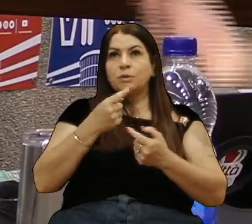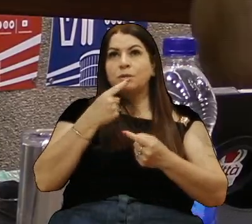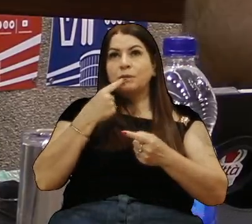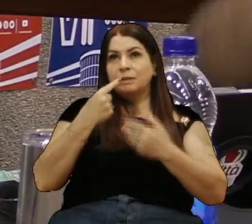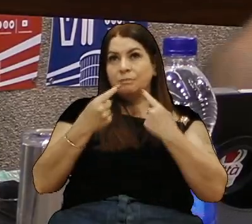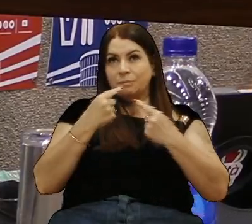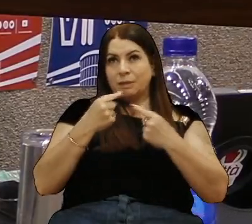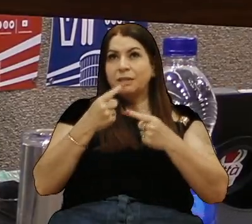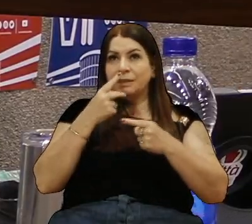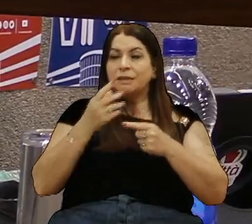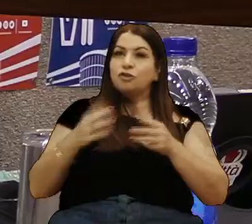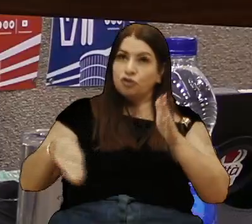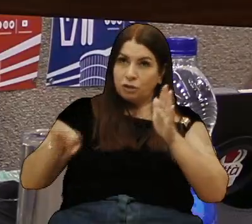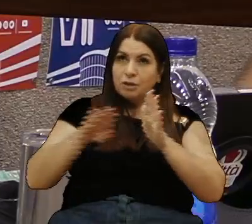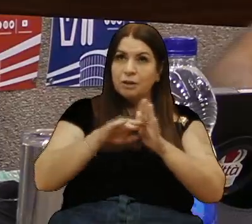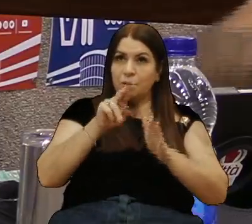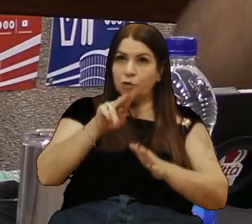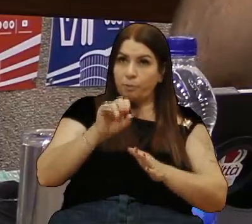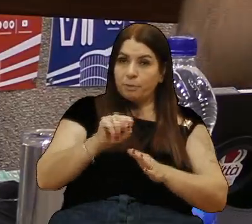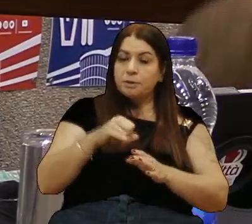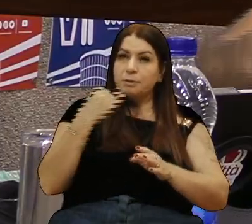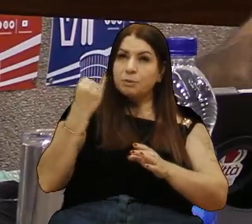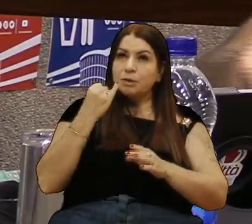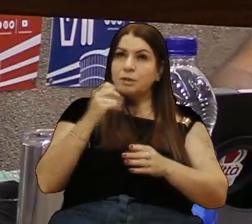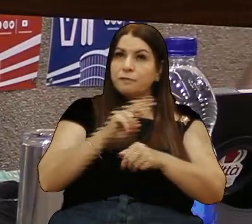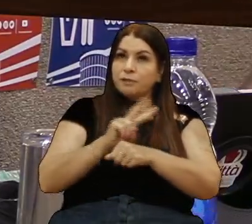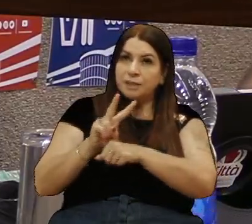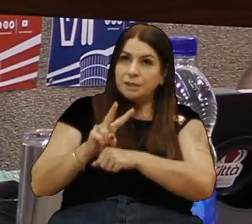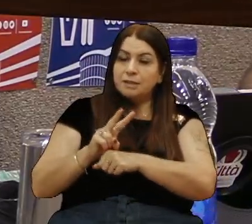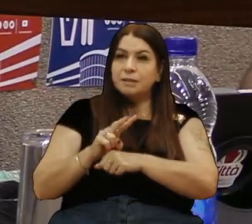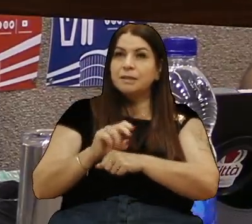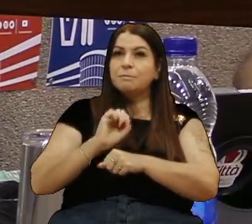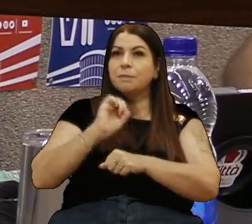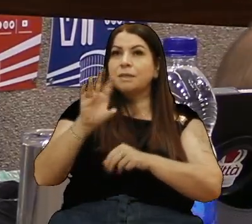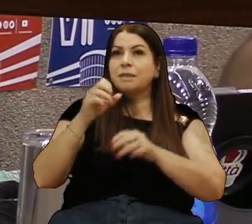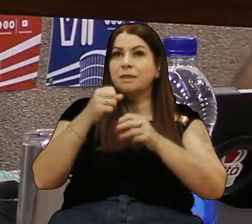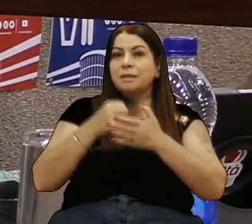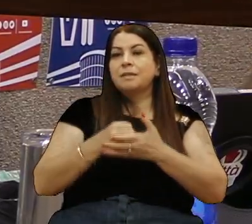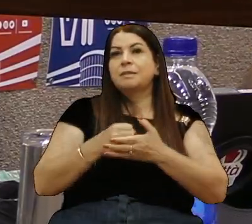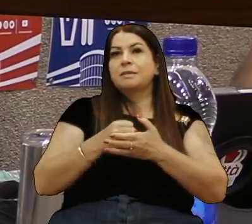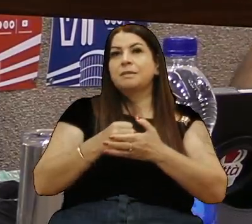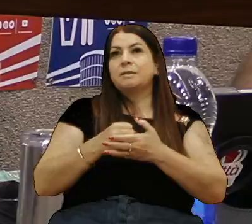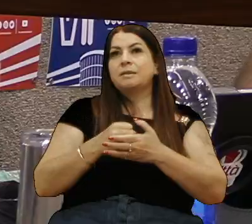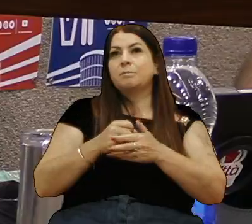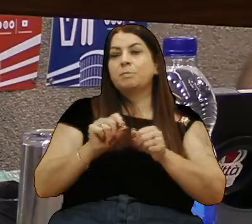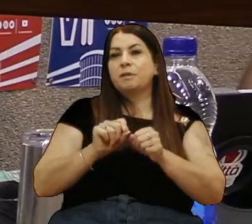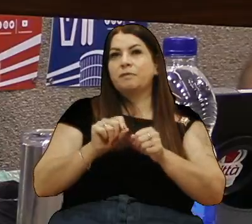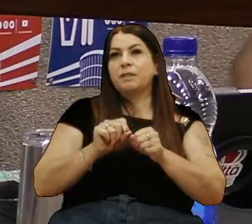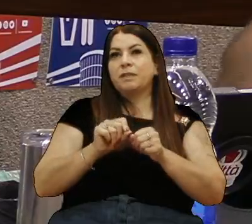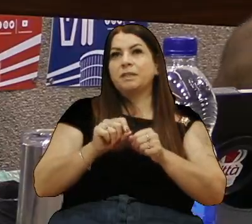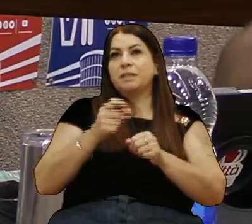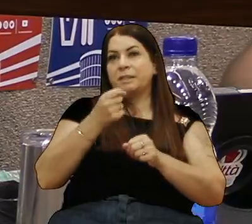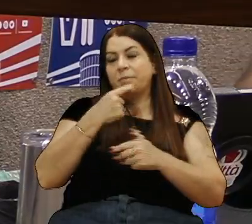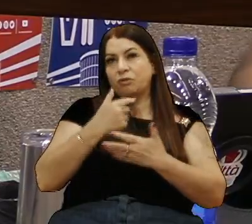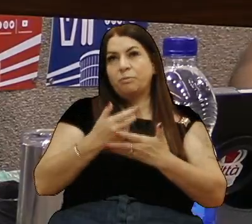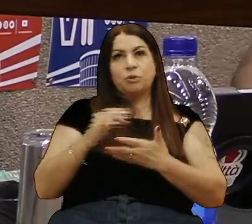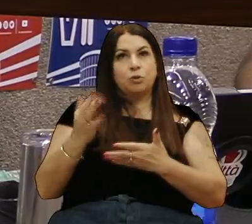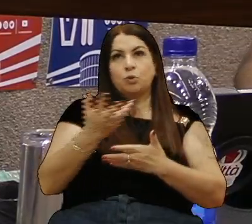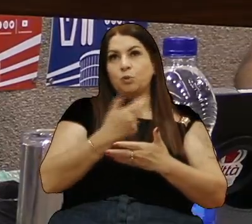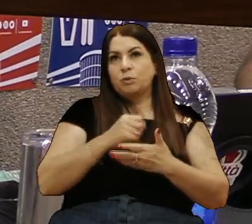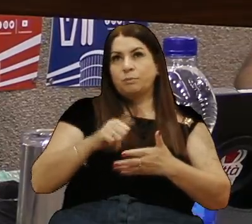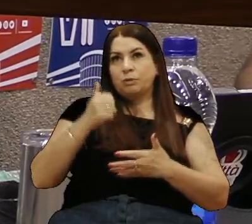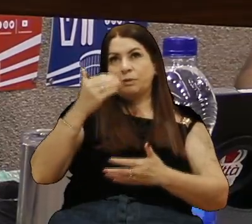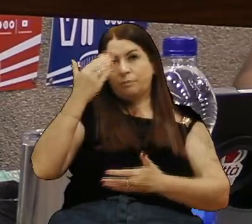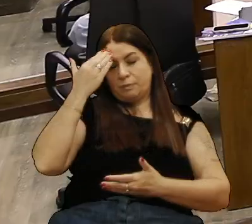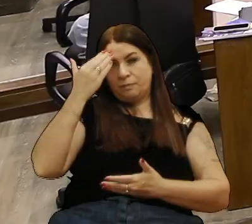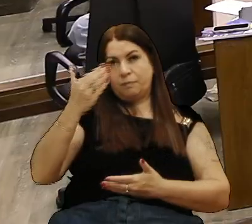questionado, chegaram lá na UBS. Então, é importante a gente fiscalizar e mandar para a Secretaria para providenciar esses medicamentos e todas essas melhorias. Muito